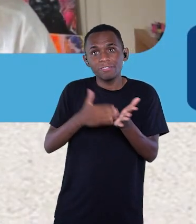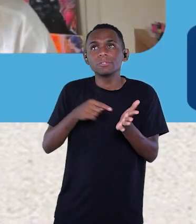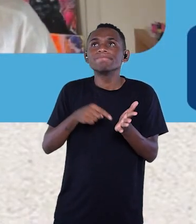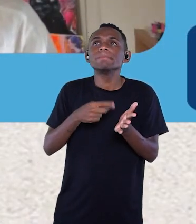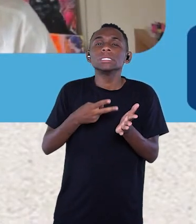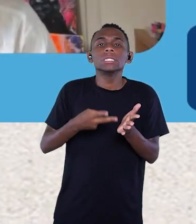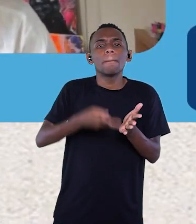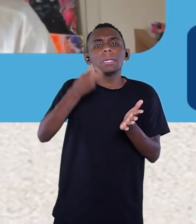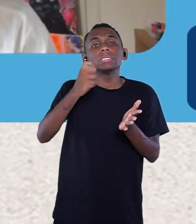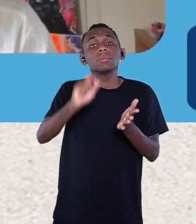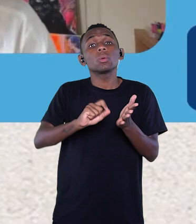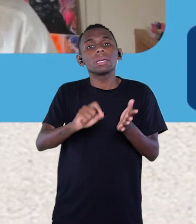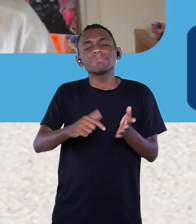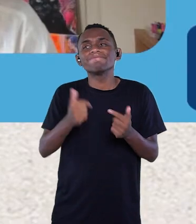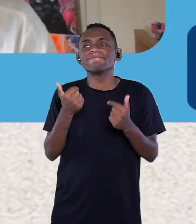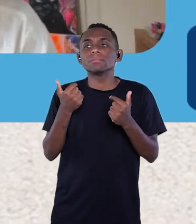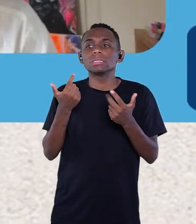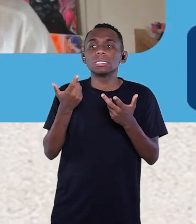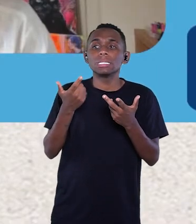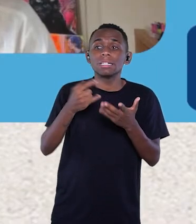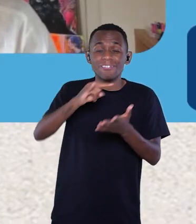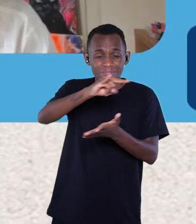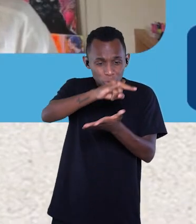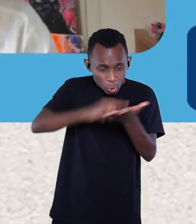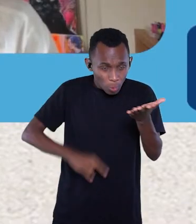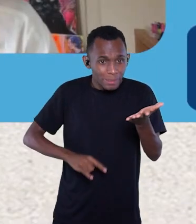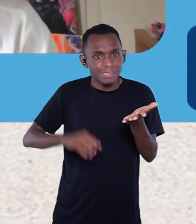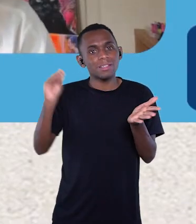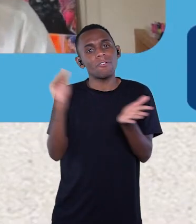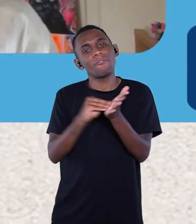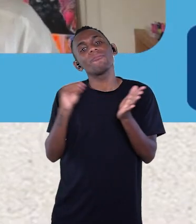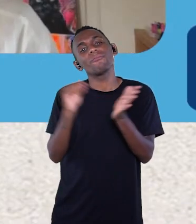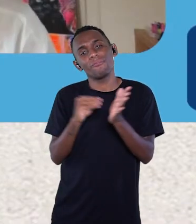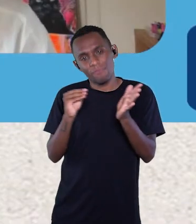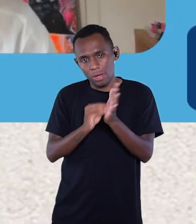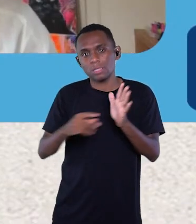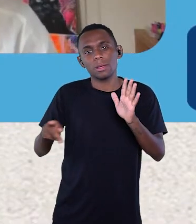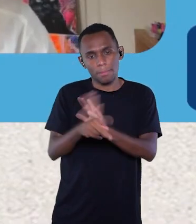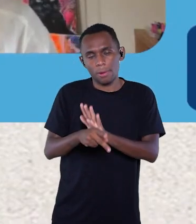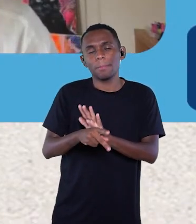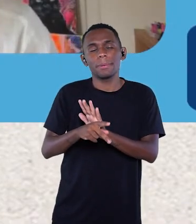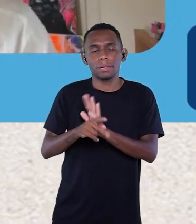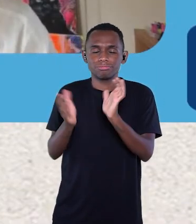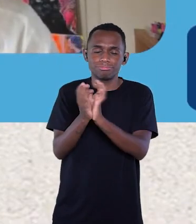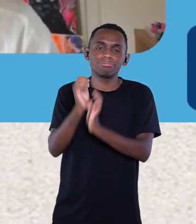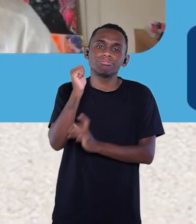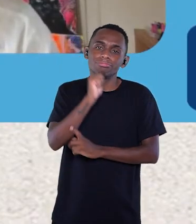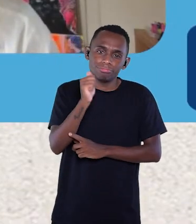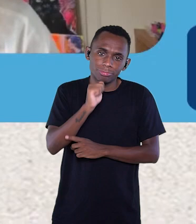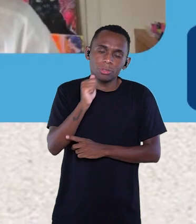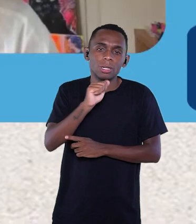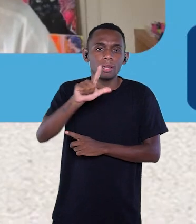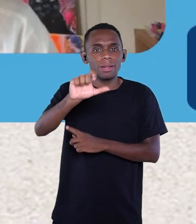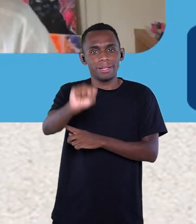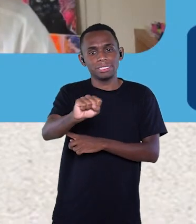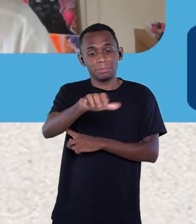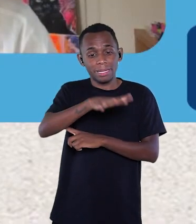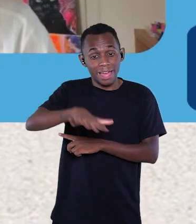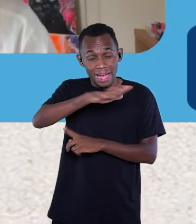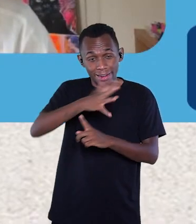não existe tanta documentação, né, de mulheres, né, lésbicas na